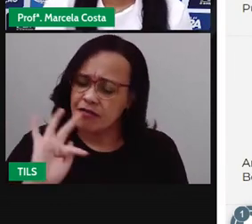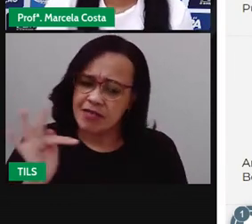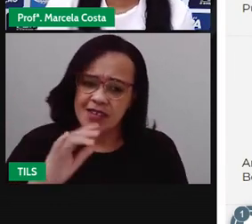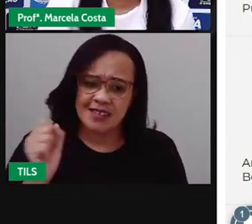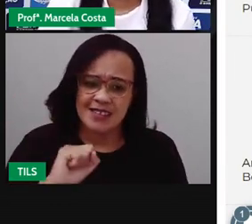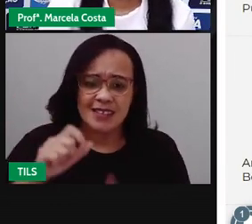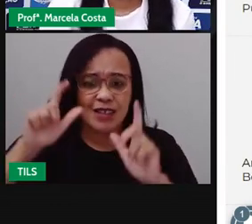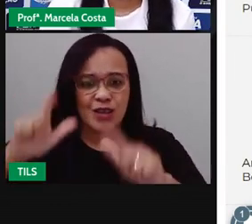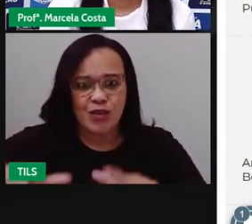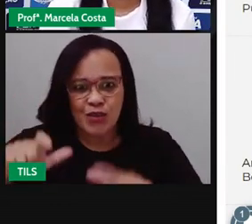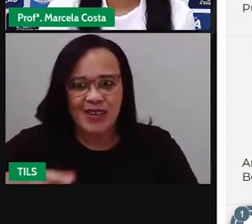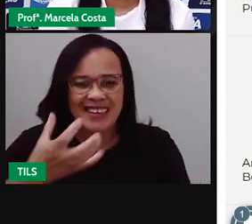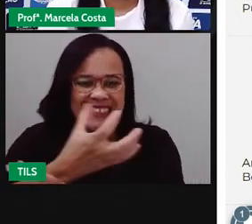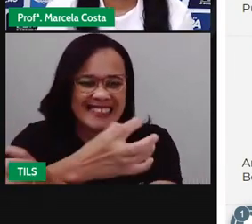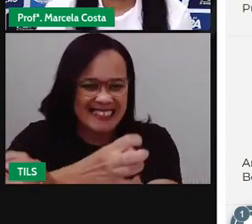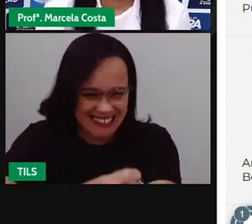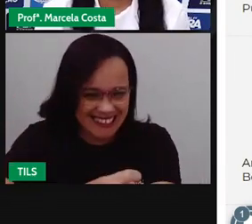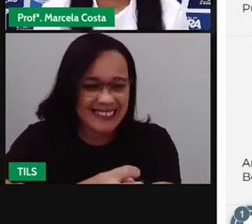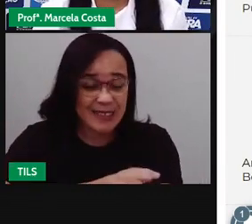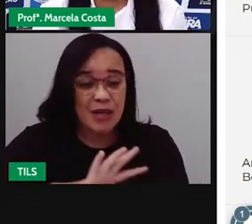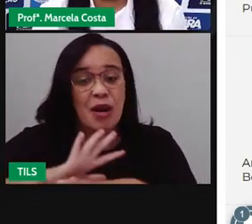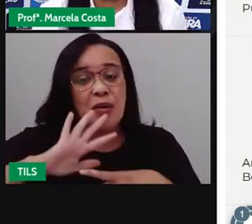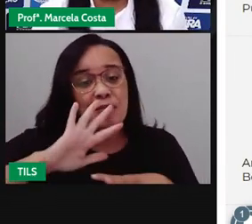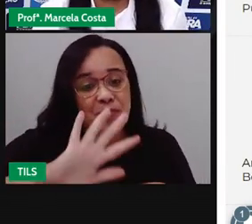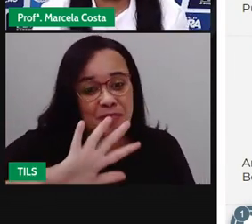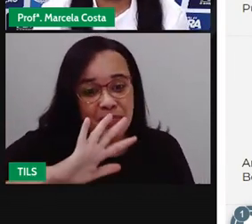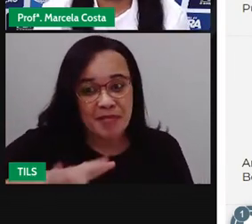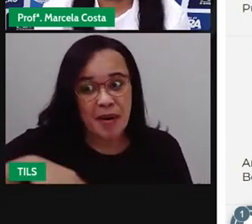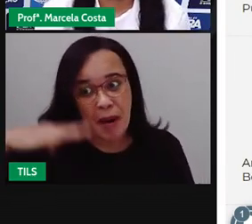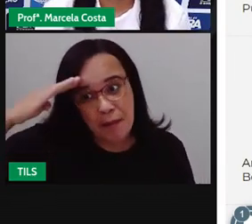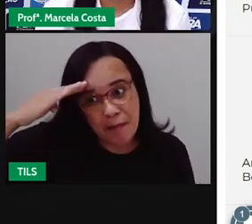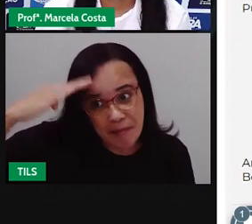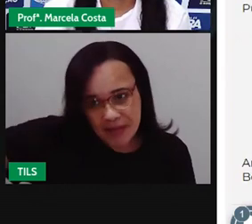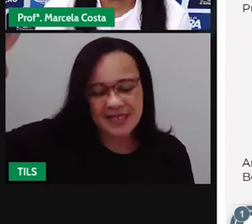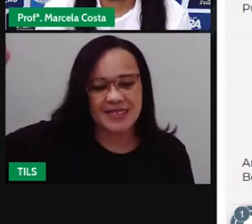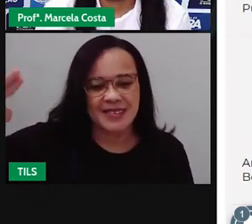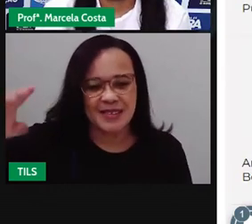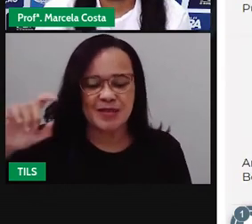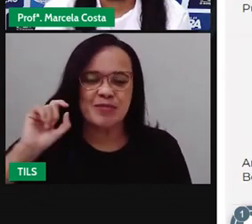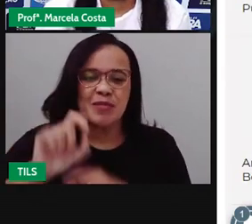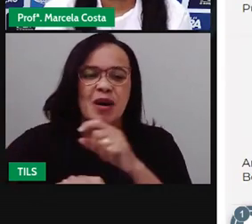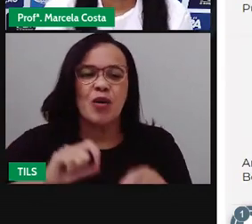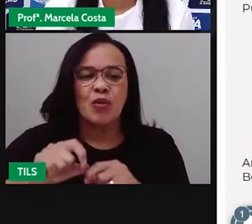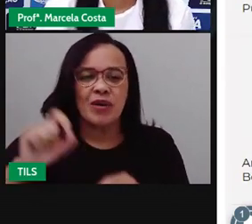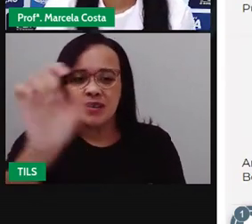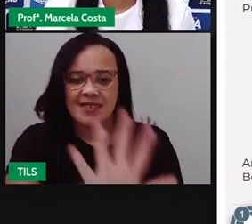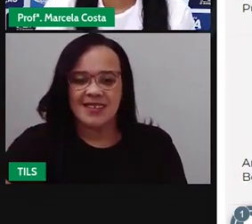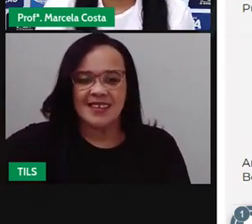A cidade encontra-se em um dos principais entroncamentos rodovias do Nordeste,